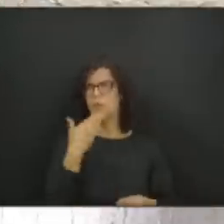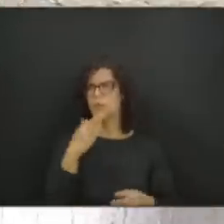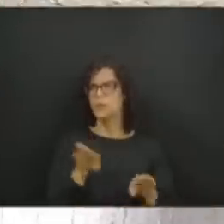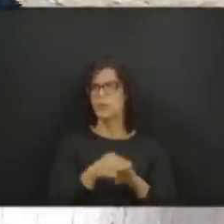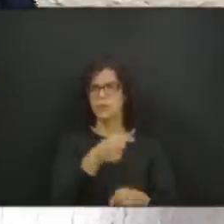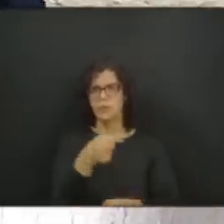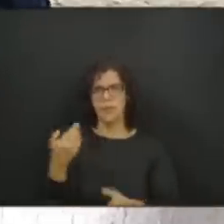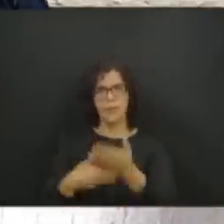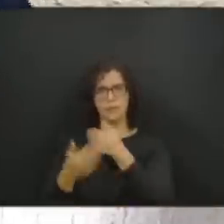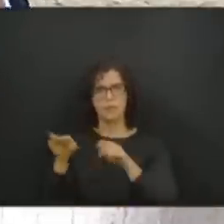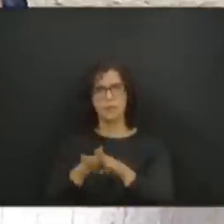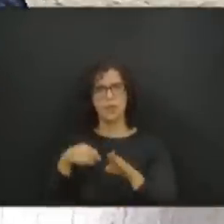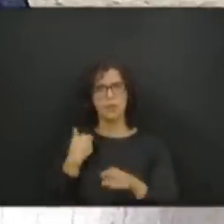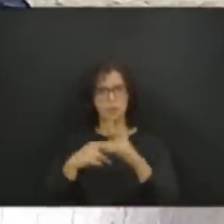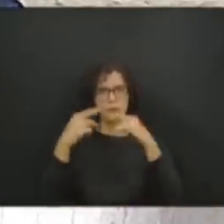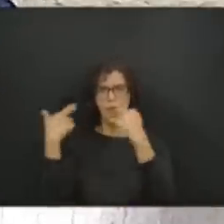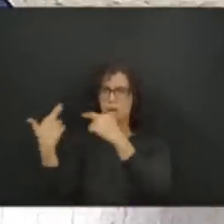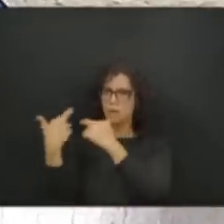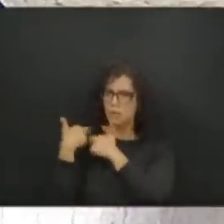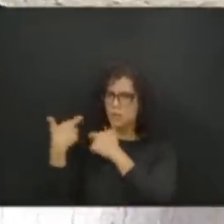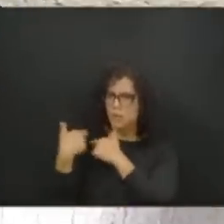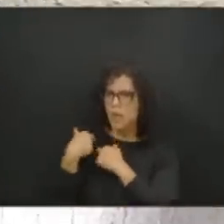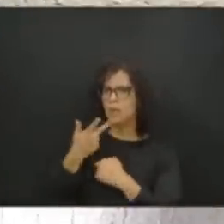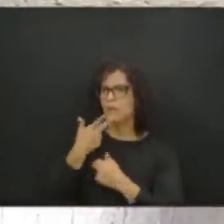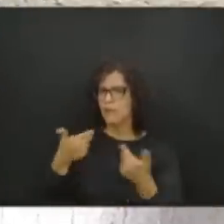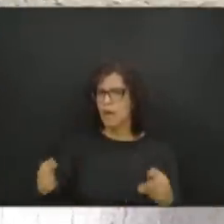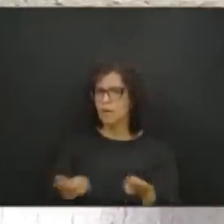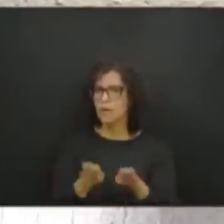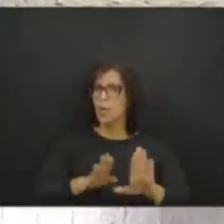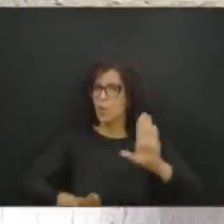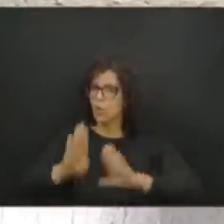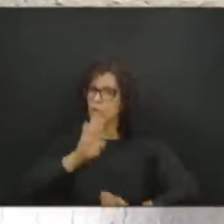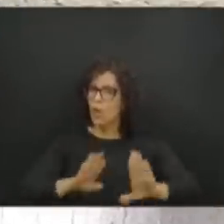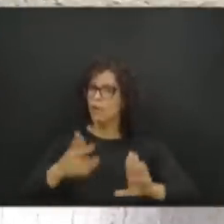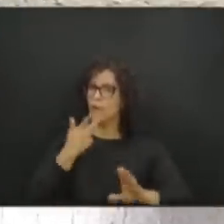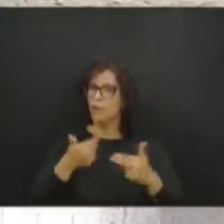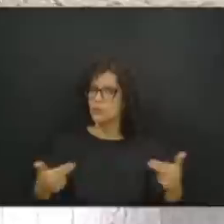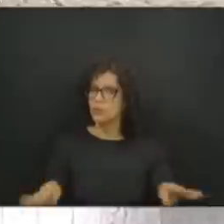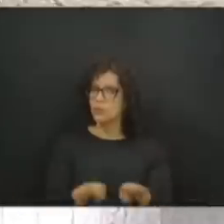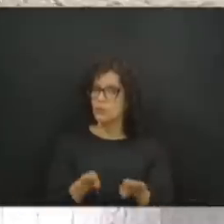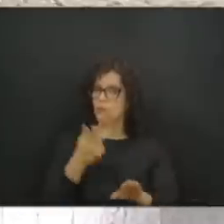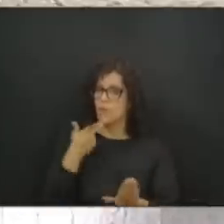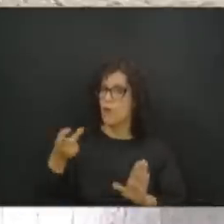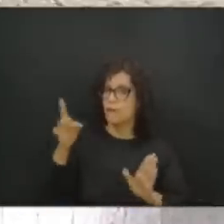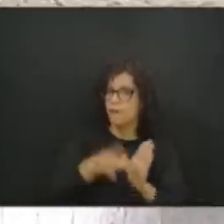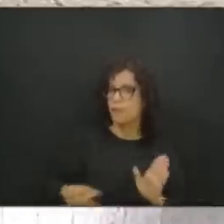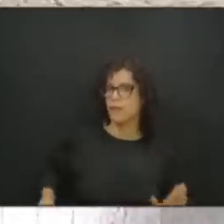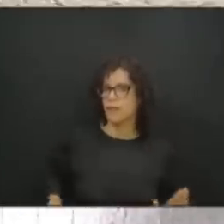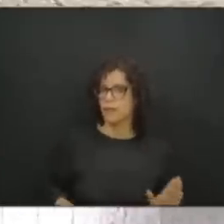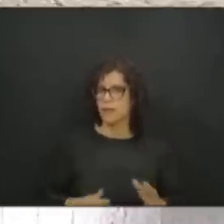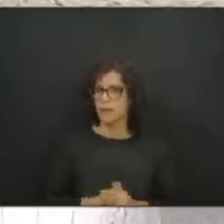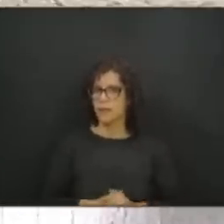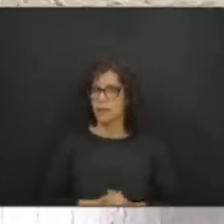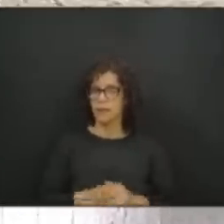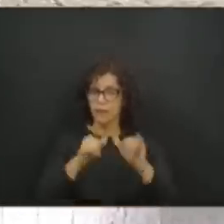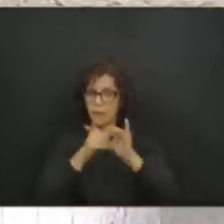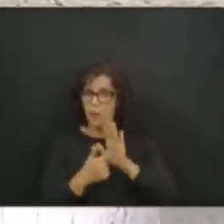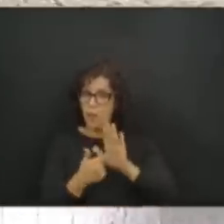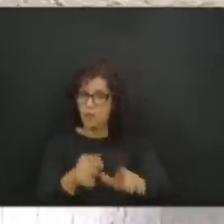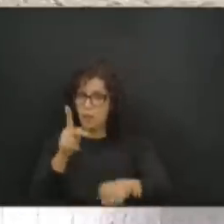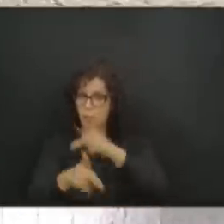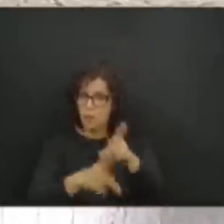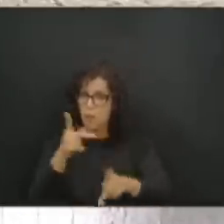pedi essa semana passada vamos ter responsabilidade vamos ter cautela vamos falar da